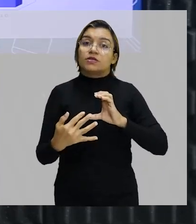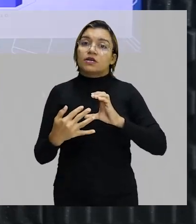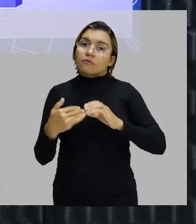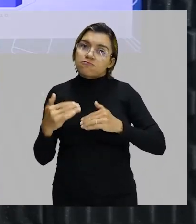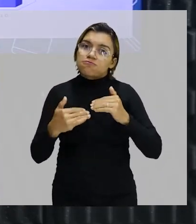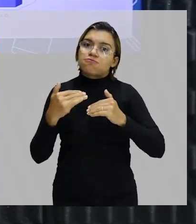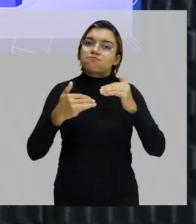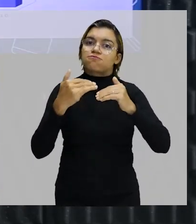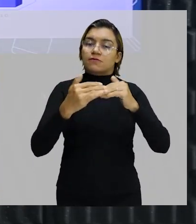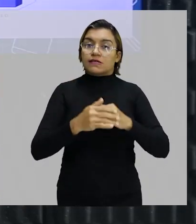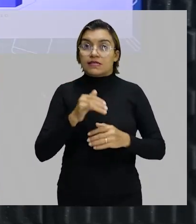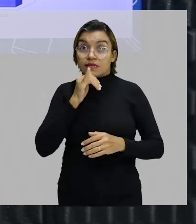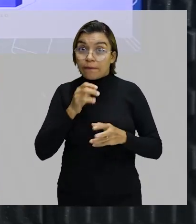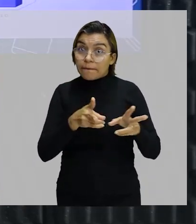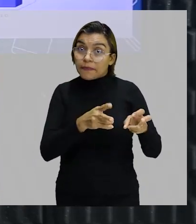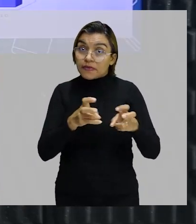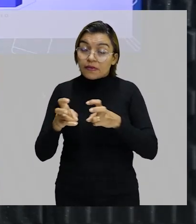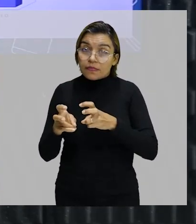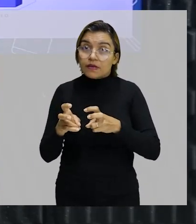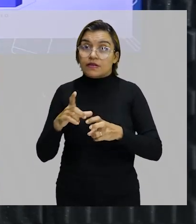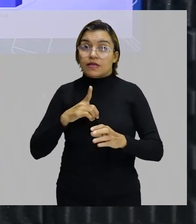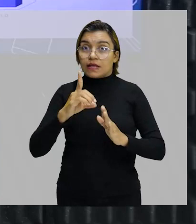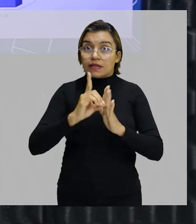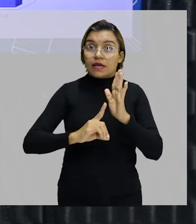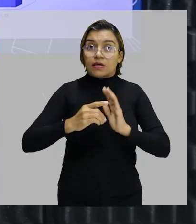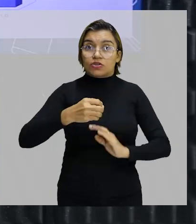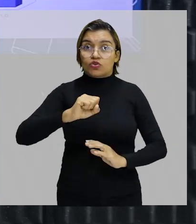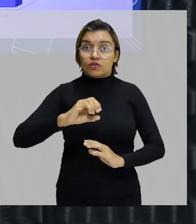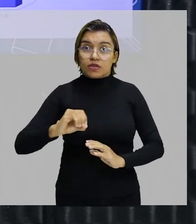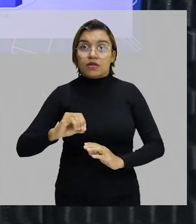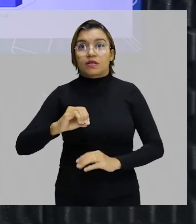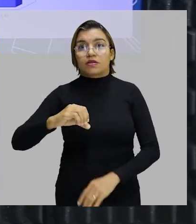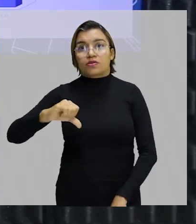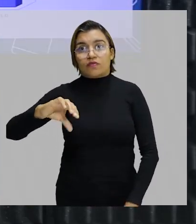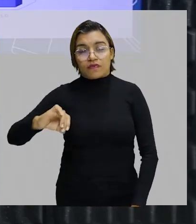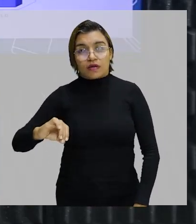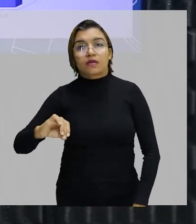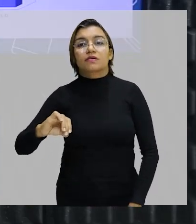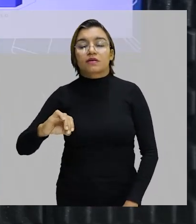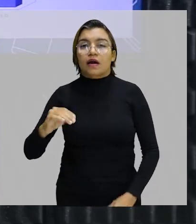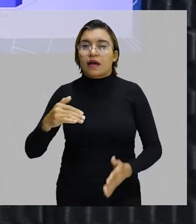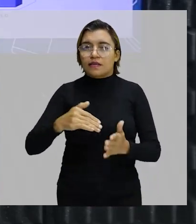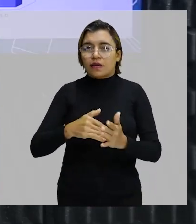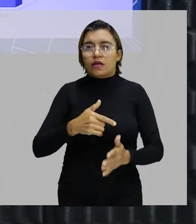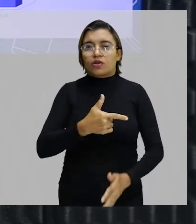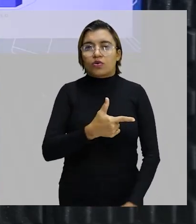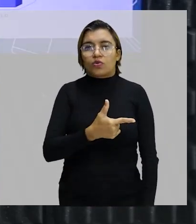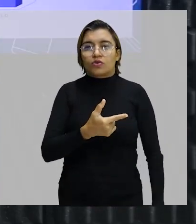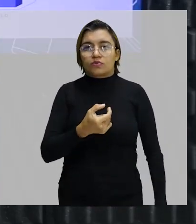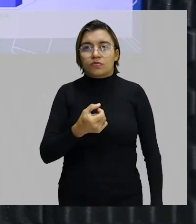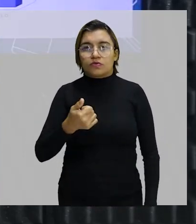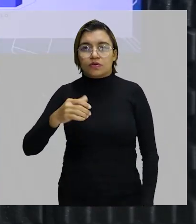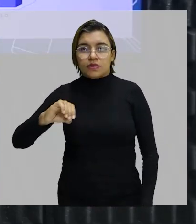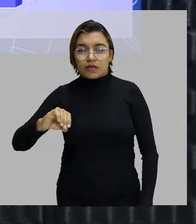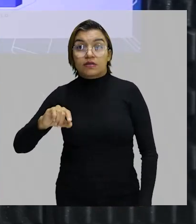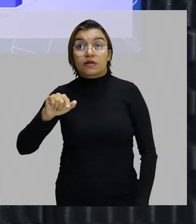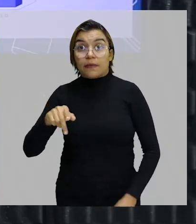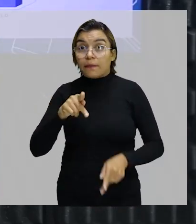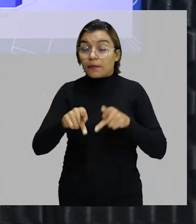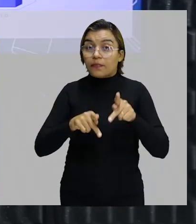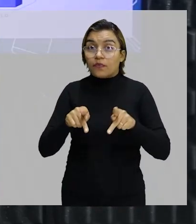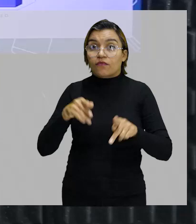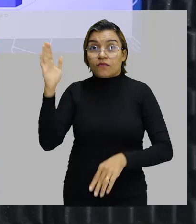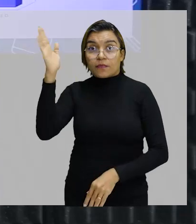intensificar, né? Como você pode perceber, da década de 80, 90 aos anos 2000 até 2010, a população urbana